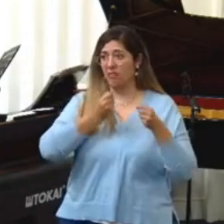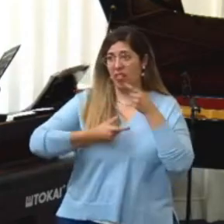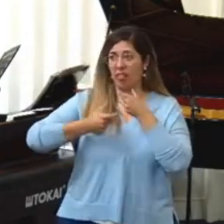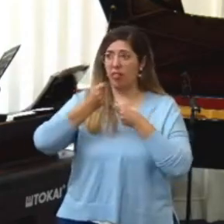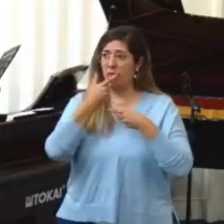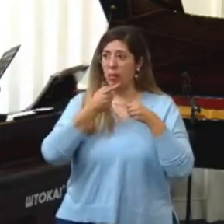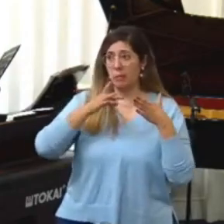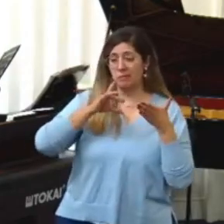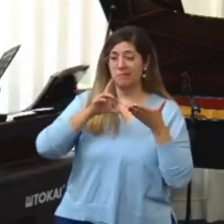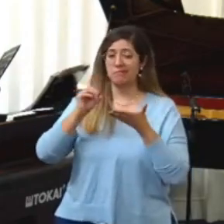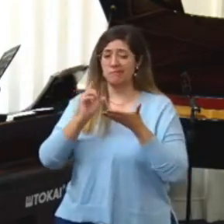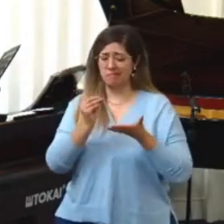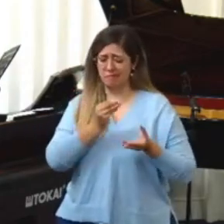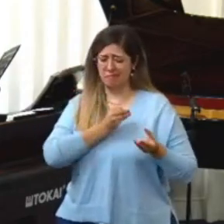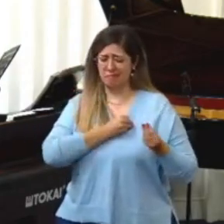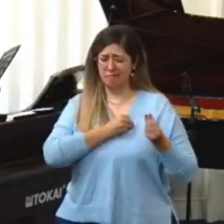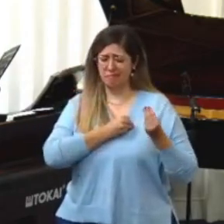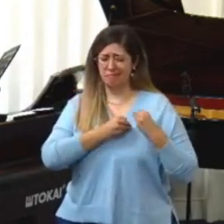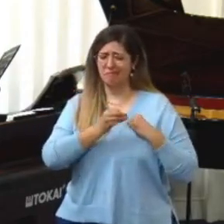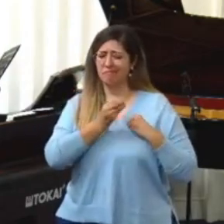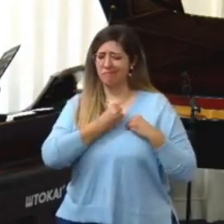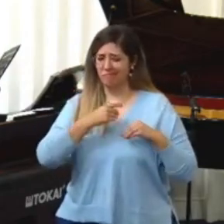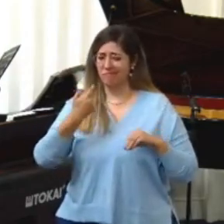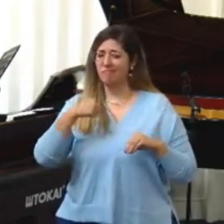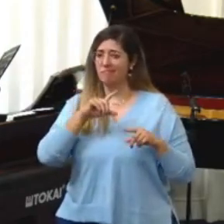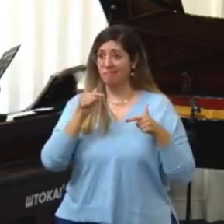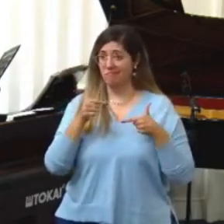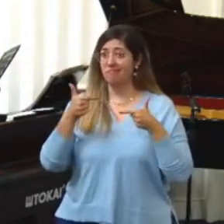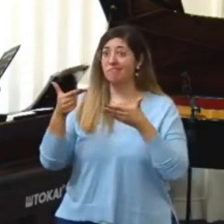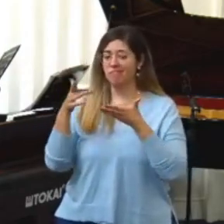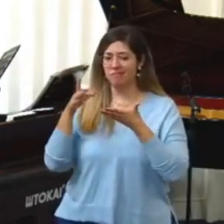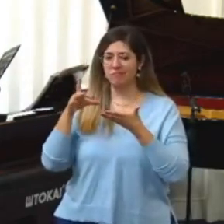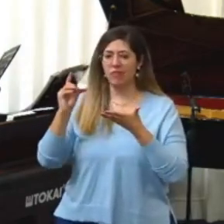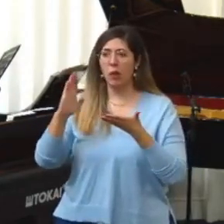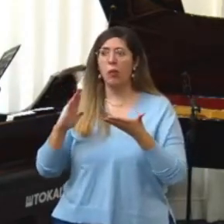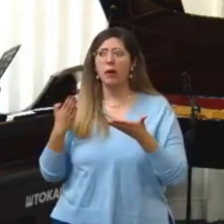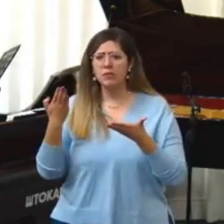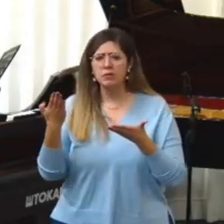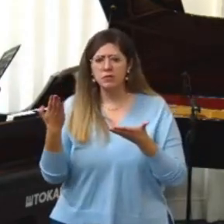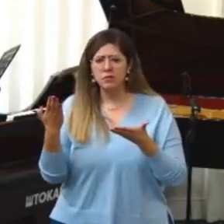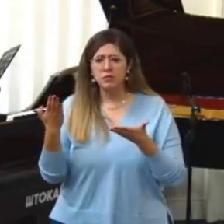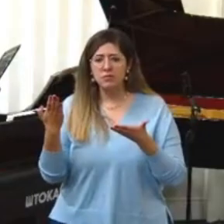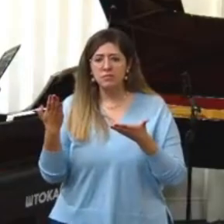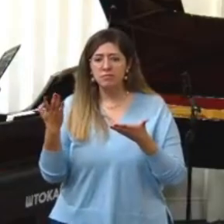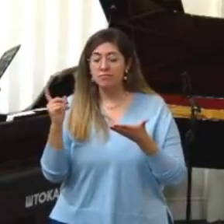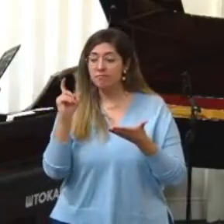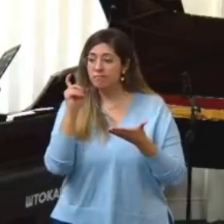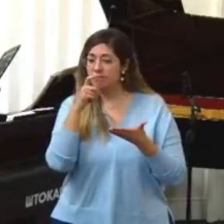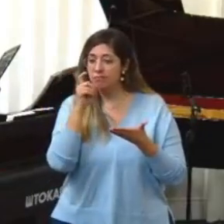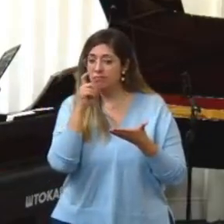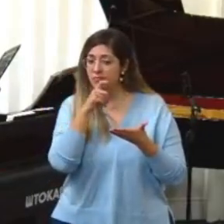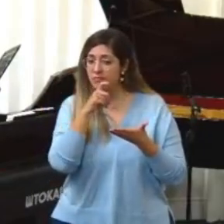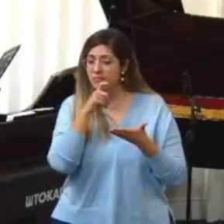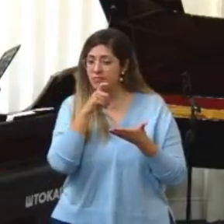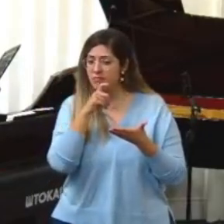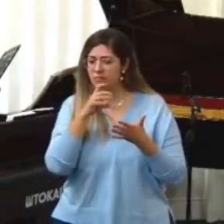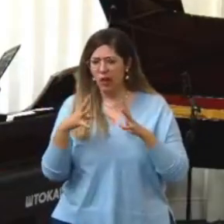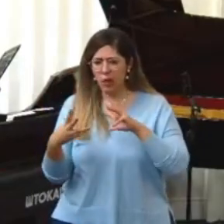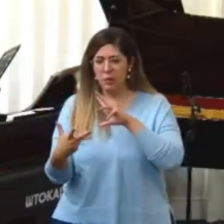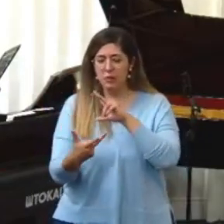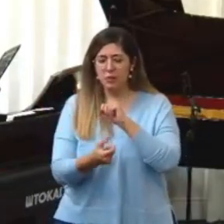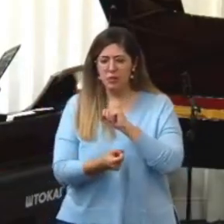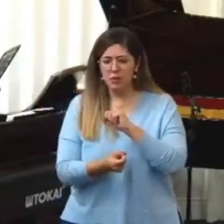nossos pecados. E tem um jeito dele não ser zombado: é nós mentirmos ao mundo. É nós, quando